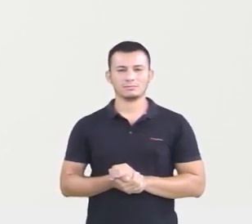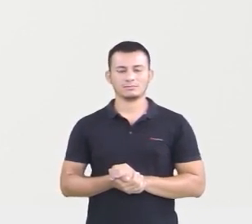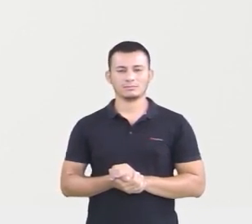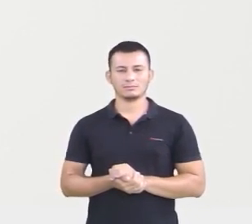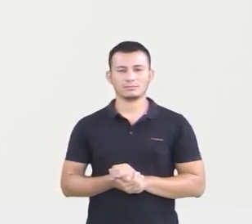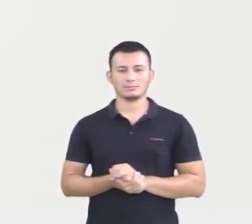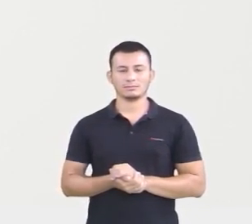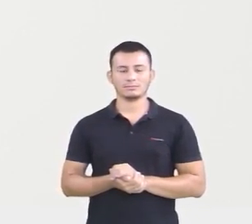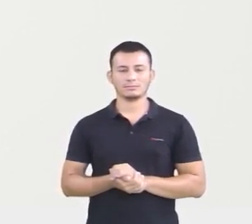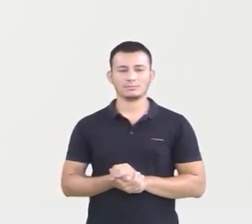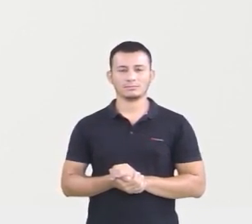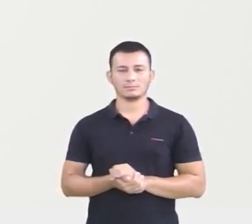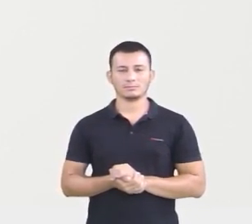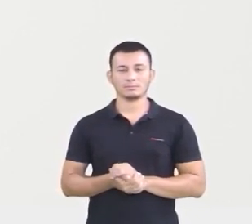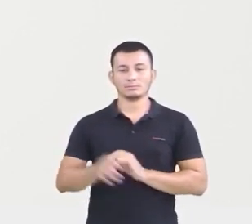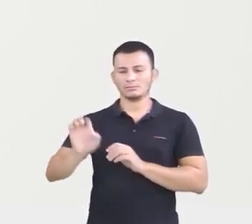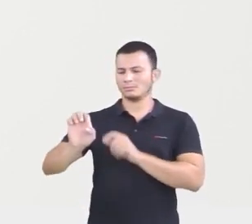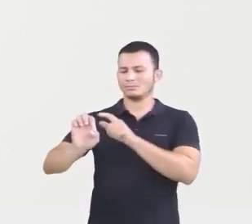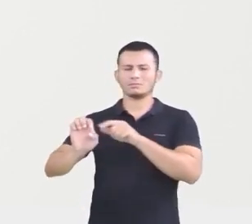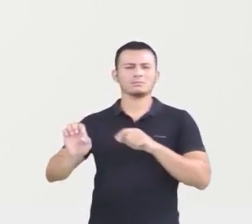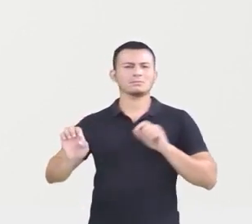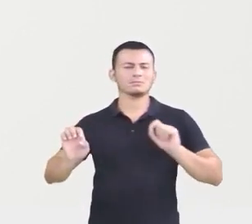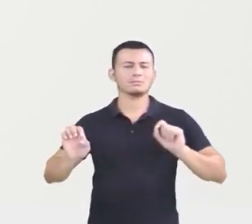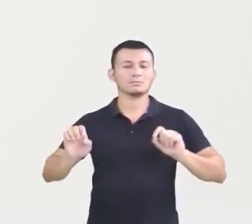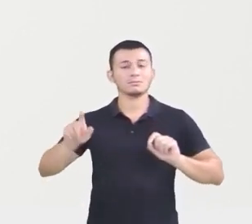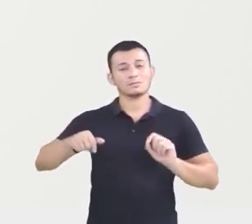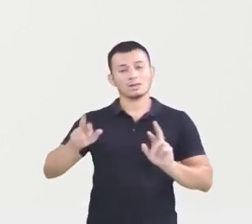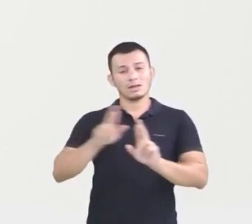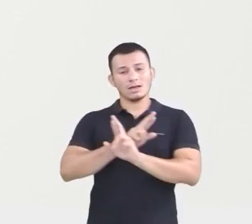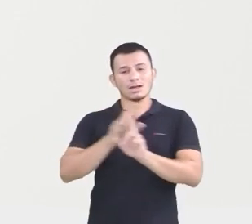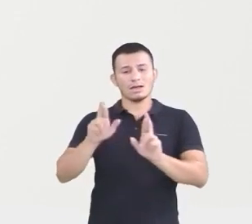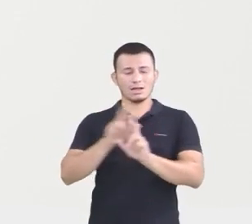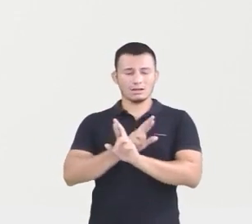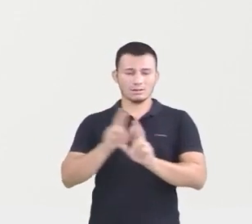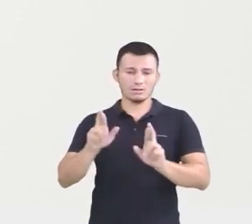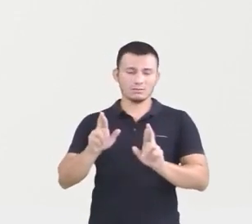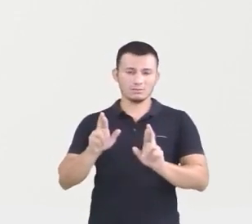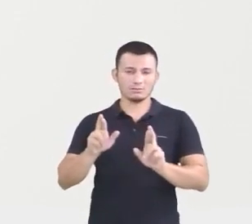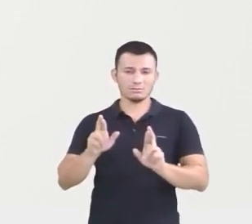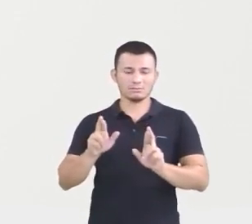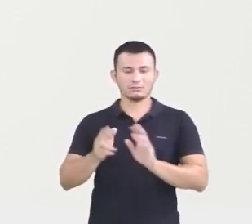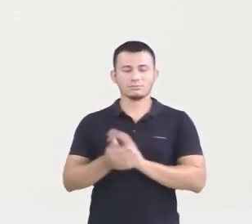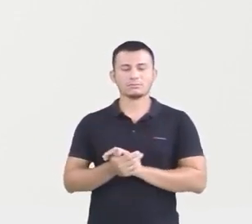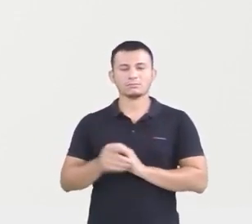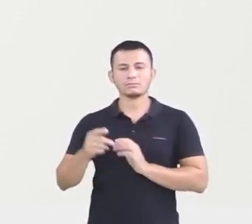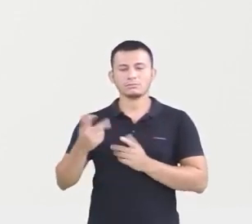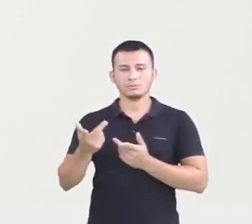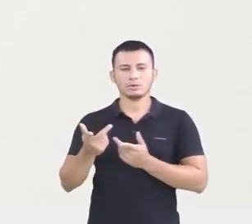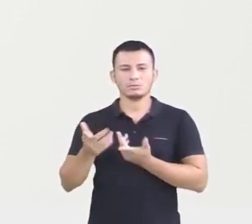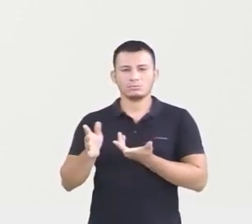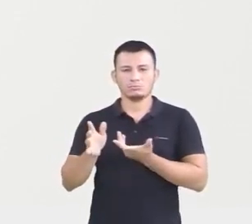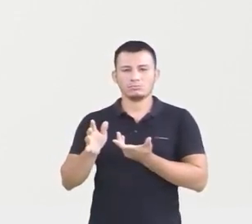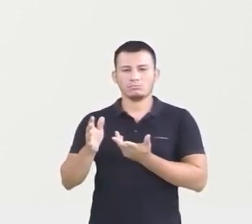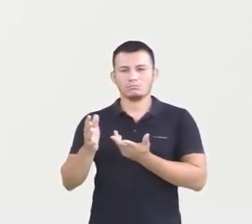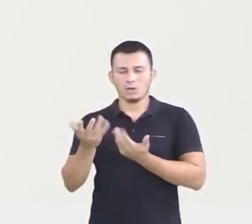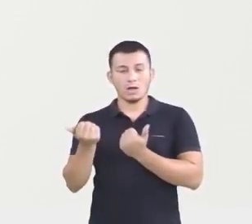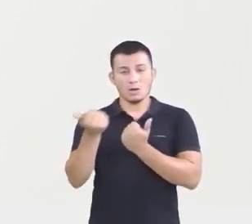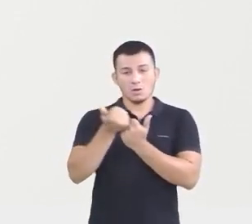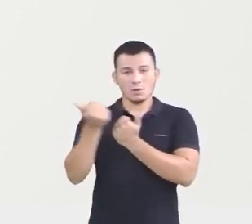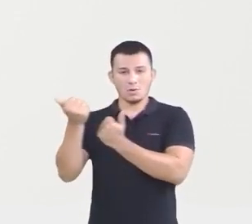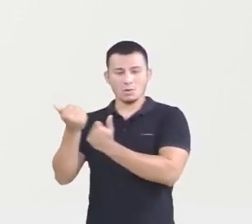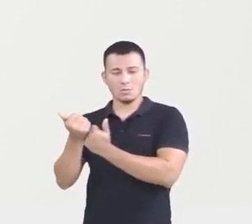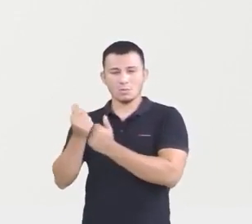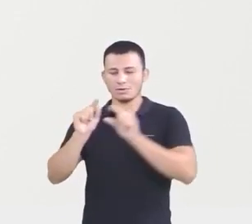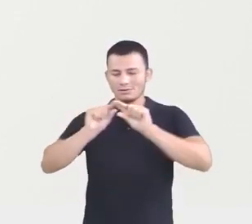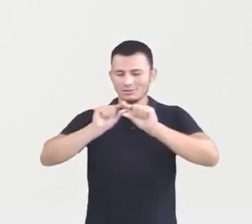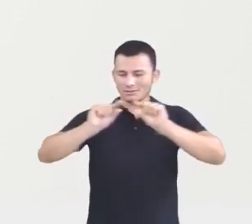Já esse e estabelece uma relação de adição, ou seja, ele pega duas orações e acrescenta uma